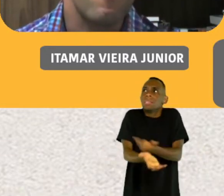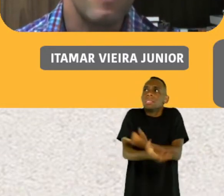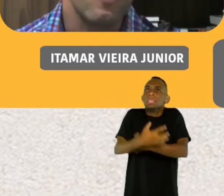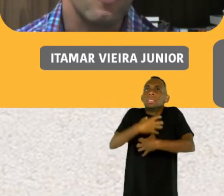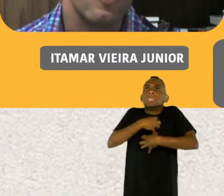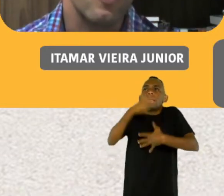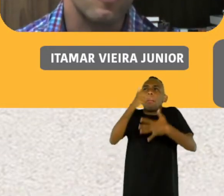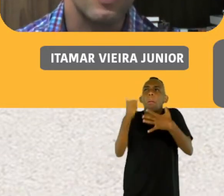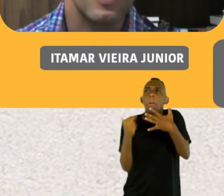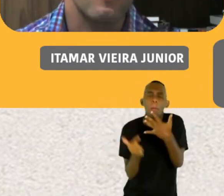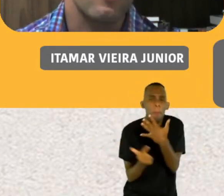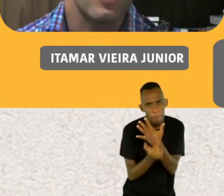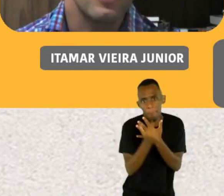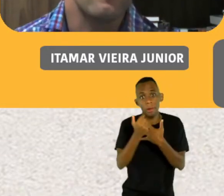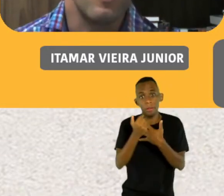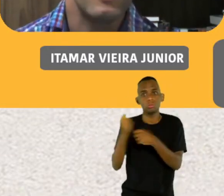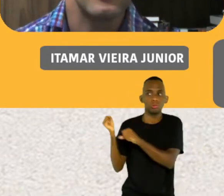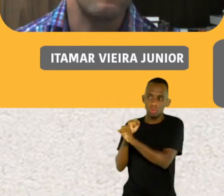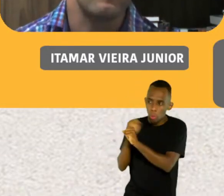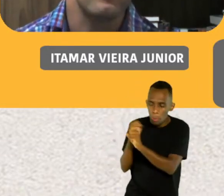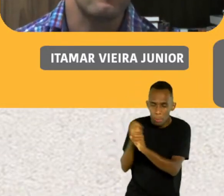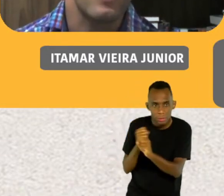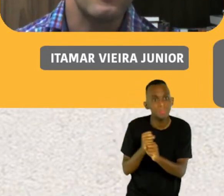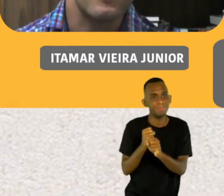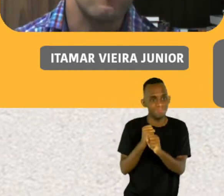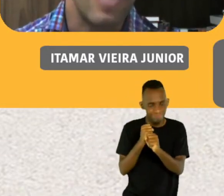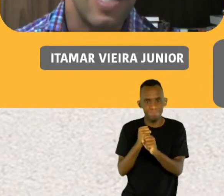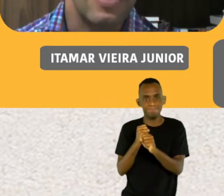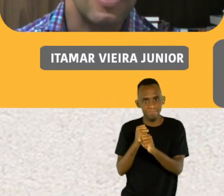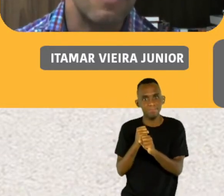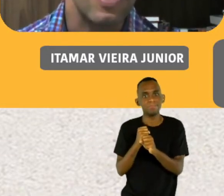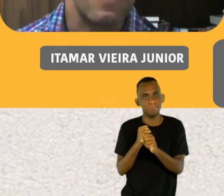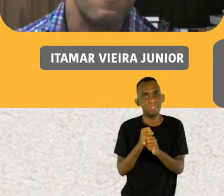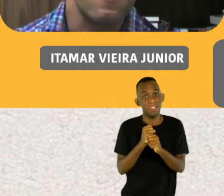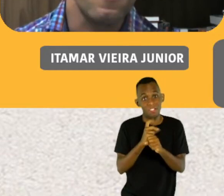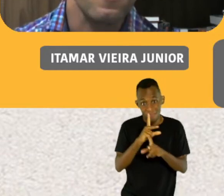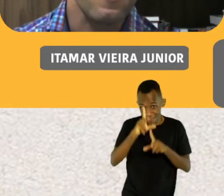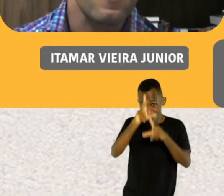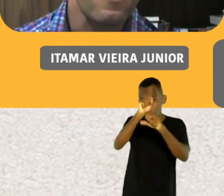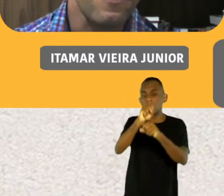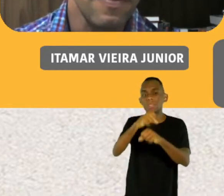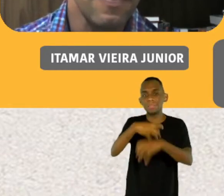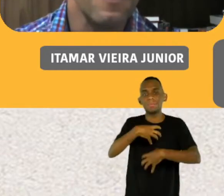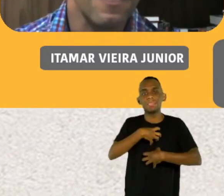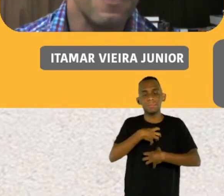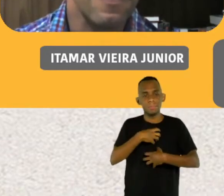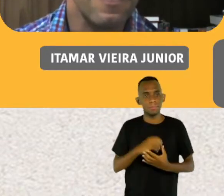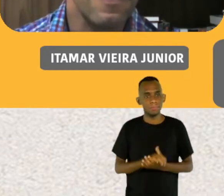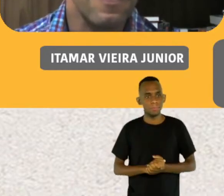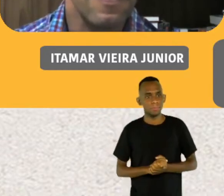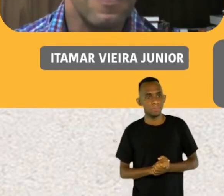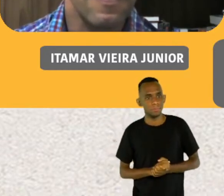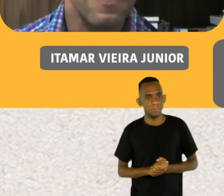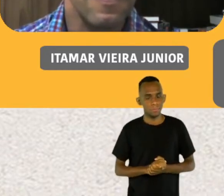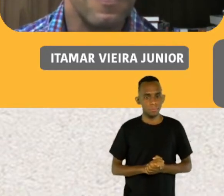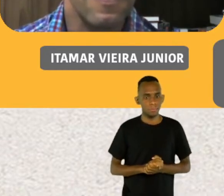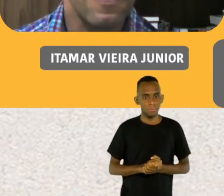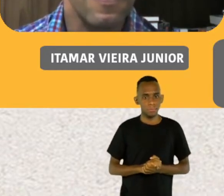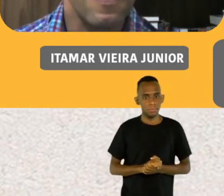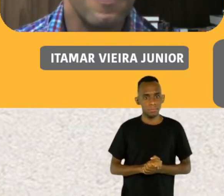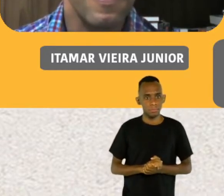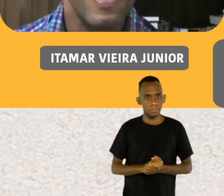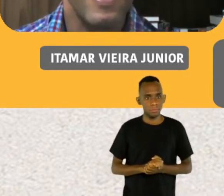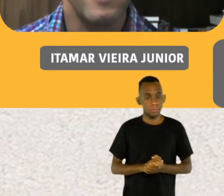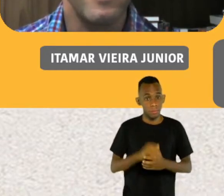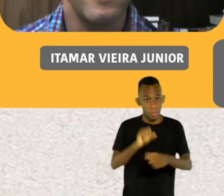tem vivido nos últimos anos de uma maneira muito acentuada também. Paradinha para autógrafos,